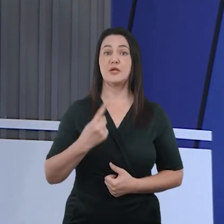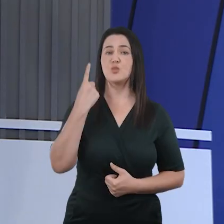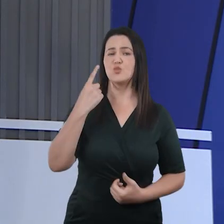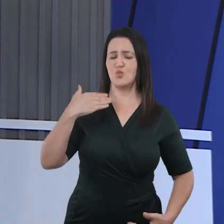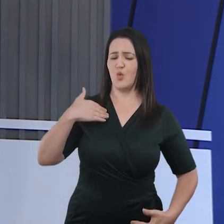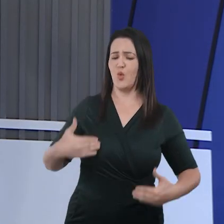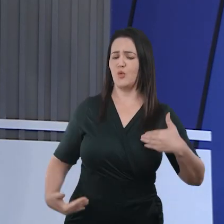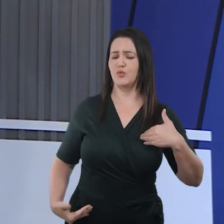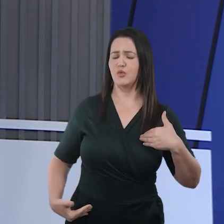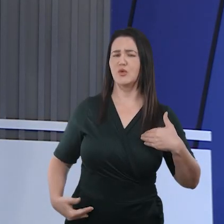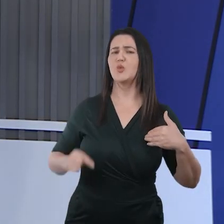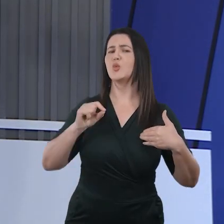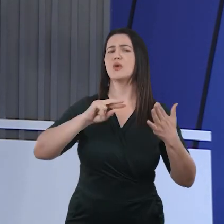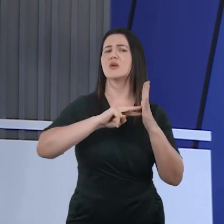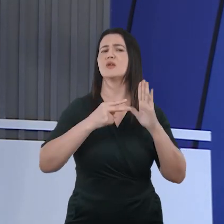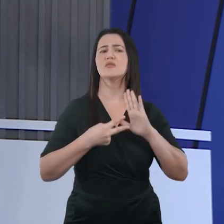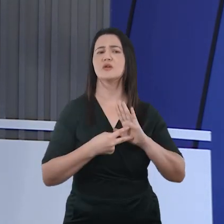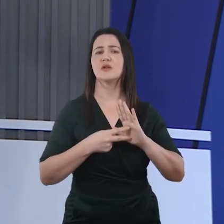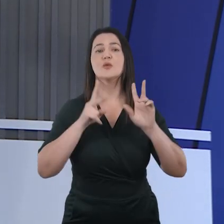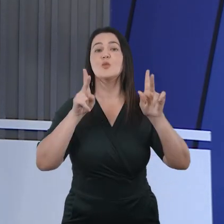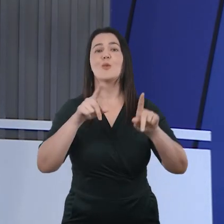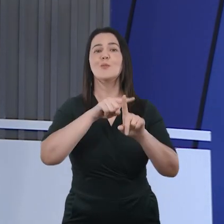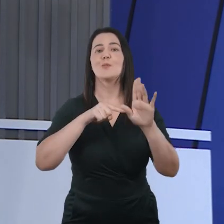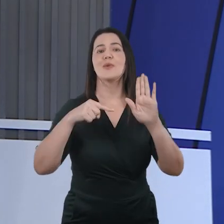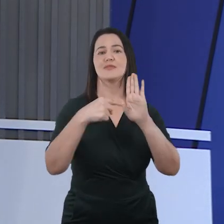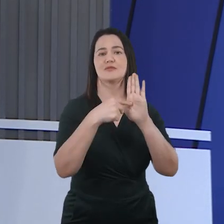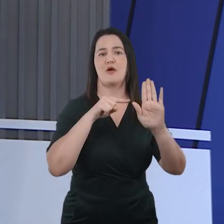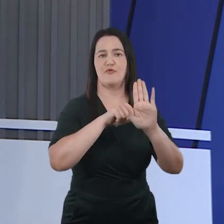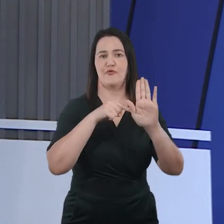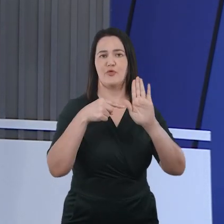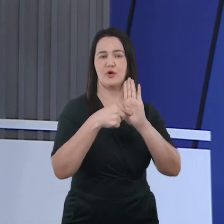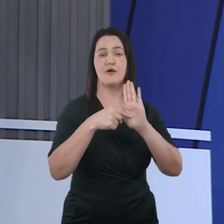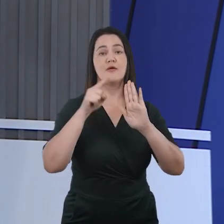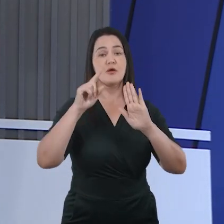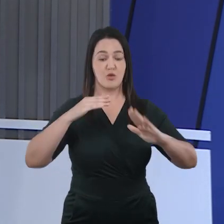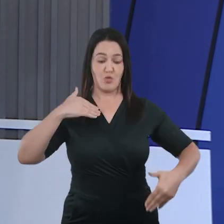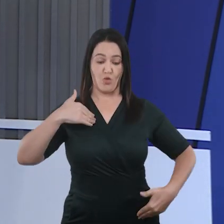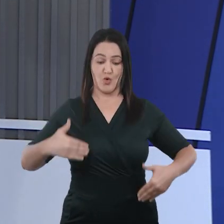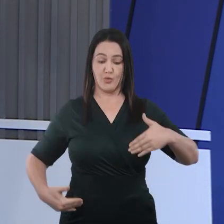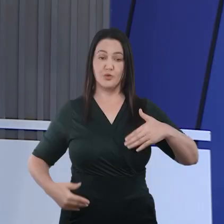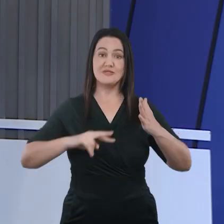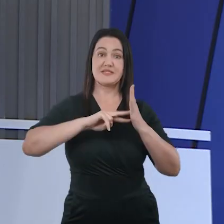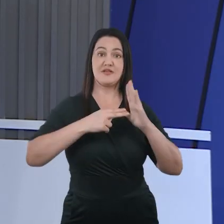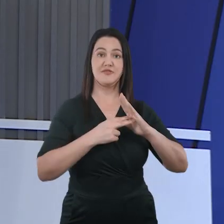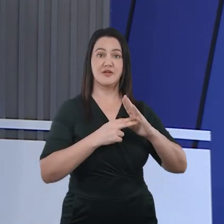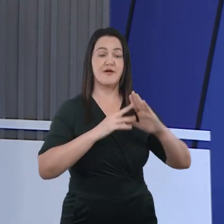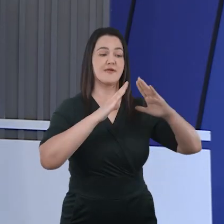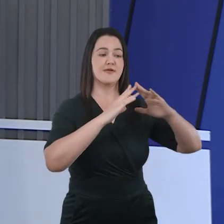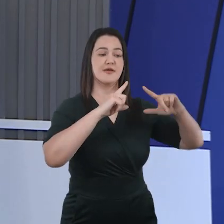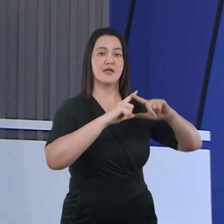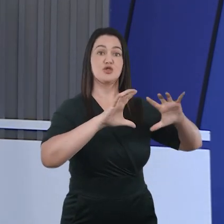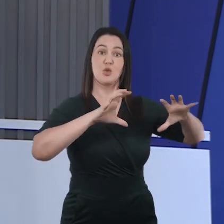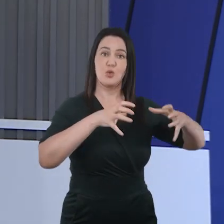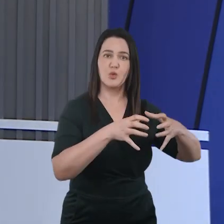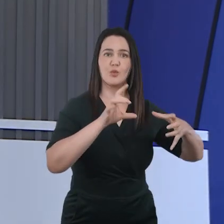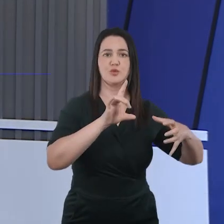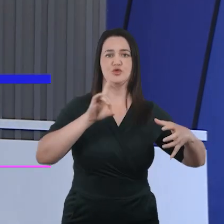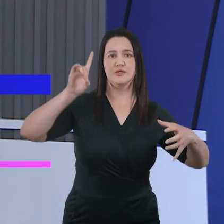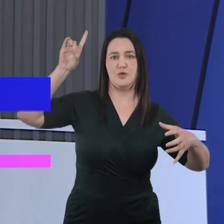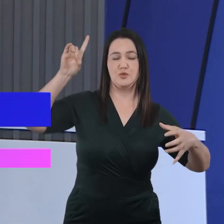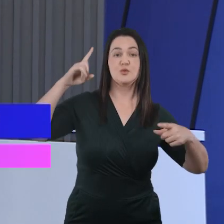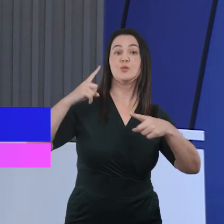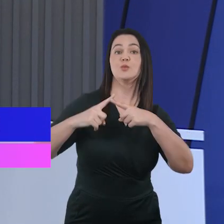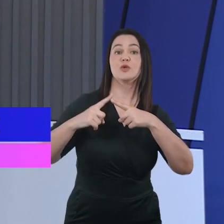um corpo. O que é corpo? Corpo é a Igreja de Deus, porque Cristo é